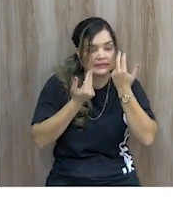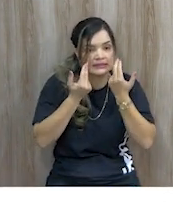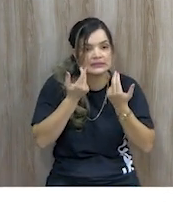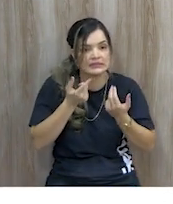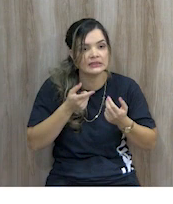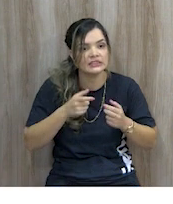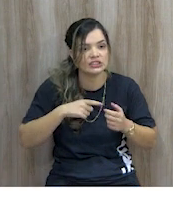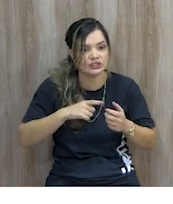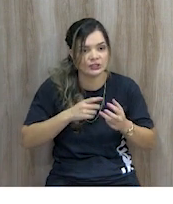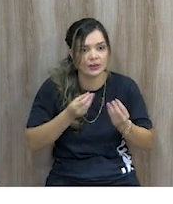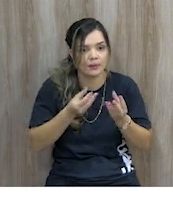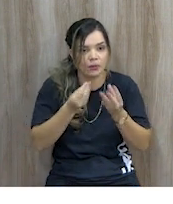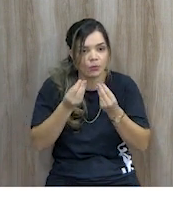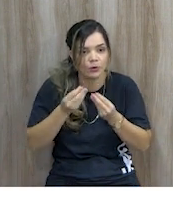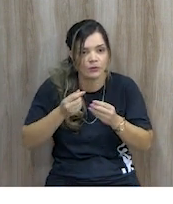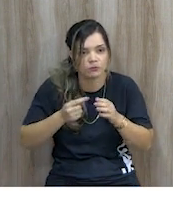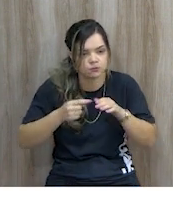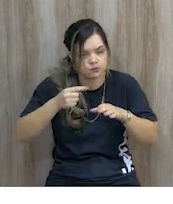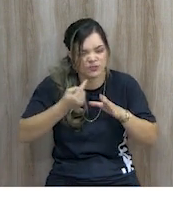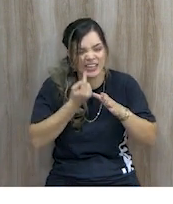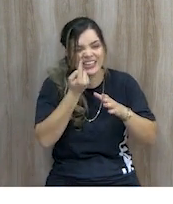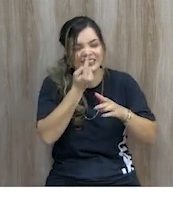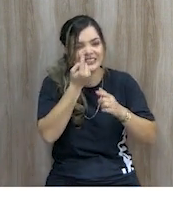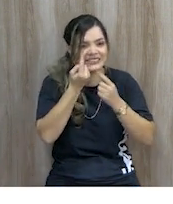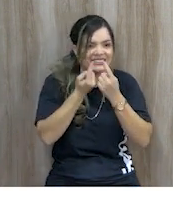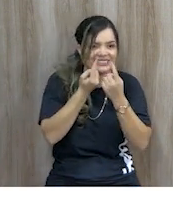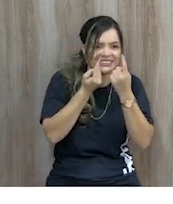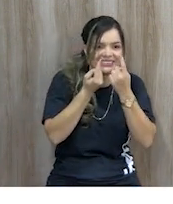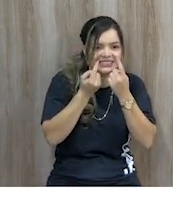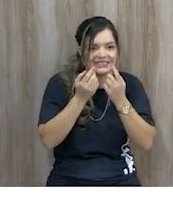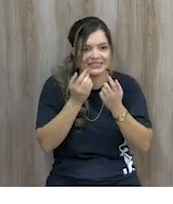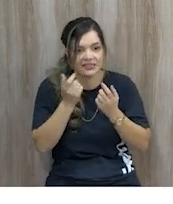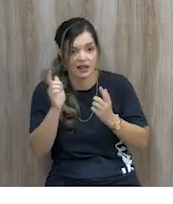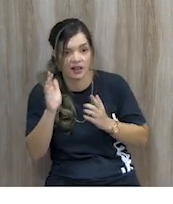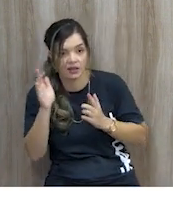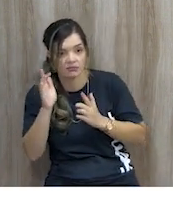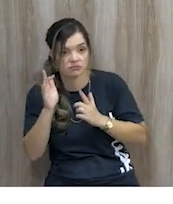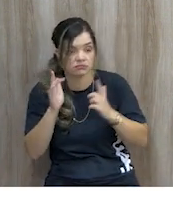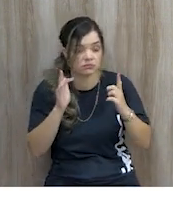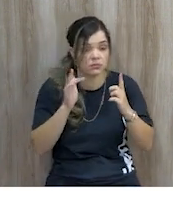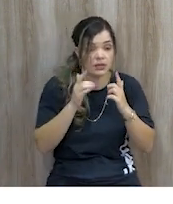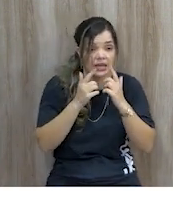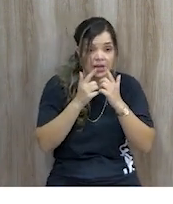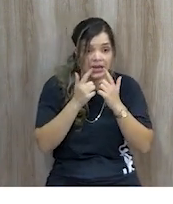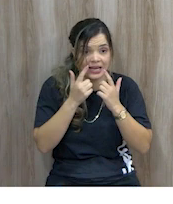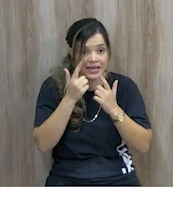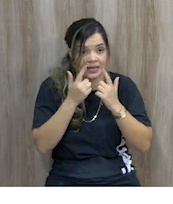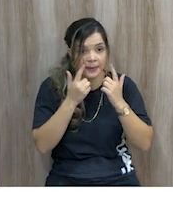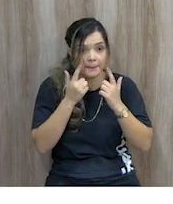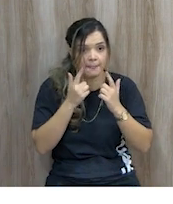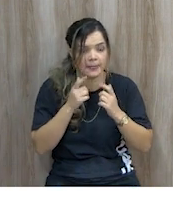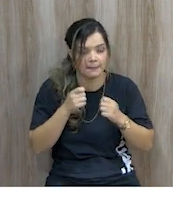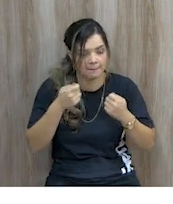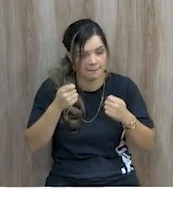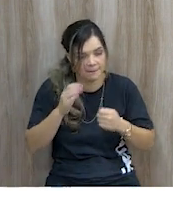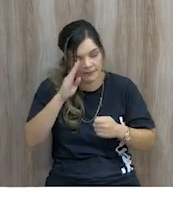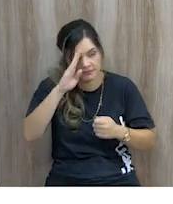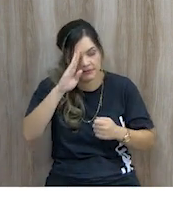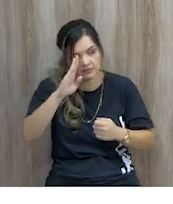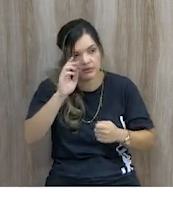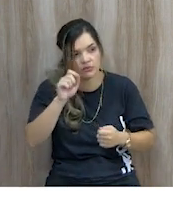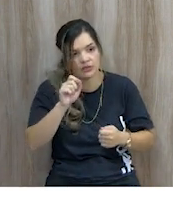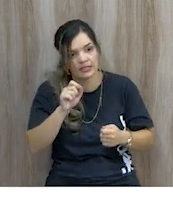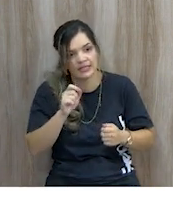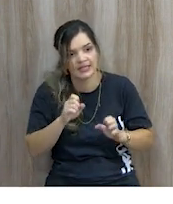tinha reseções muito profundas em ambos os lados, principalmente do lado esquerdo do